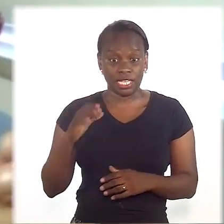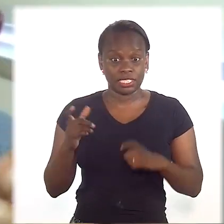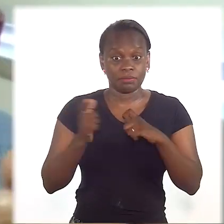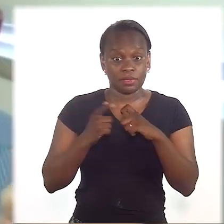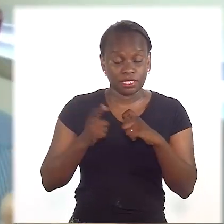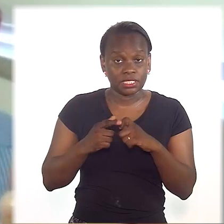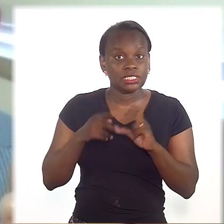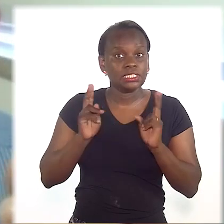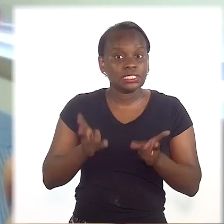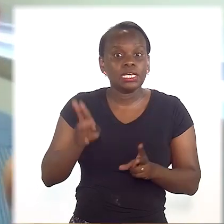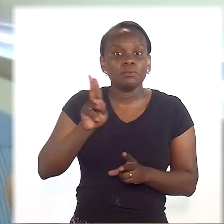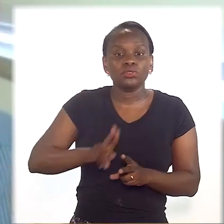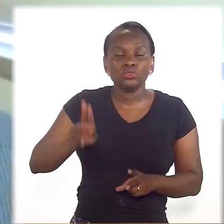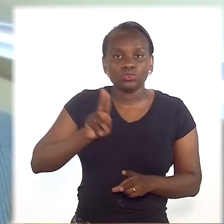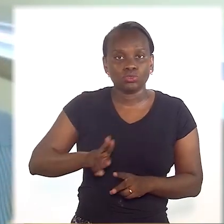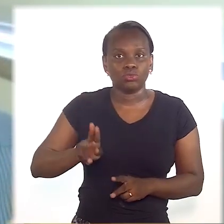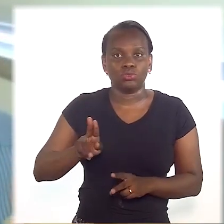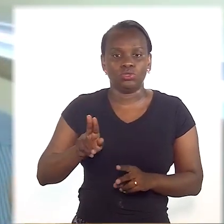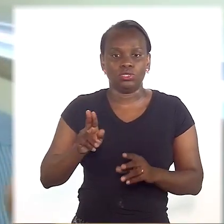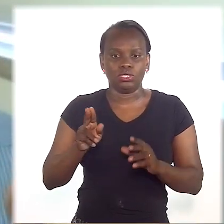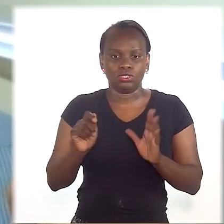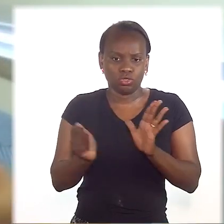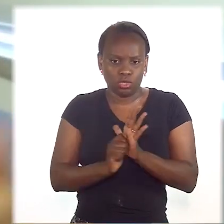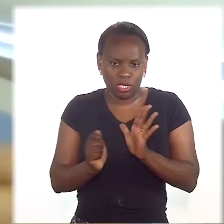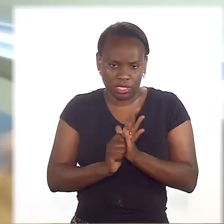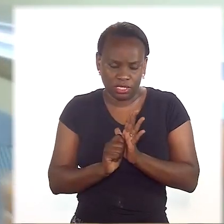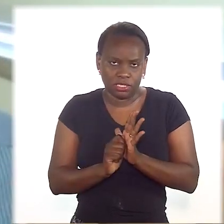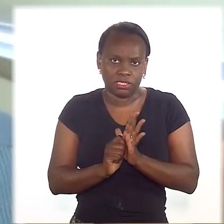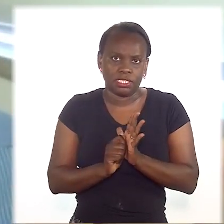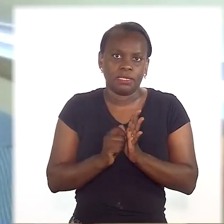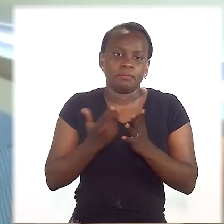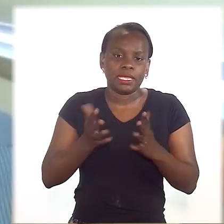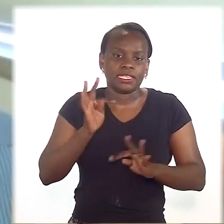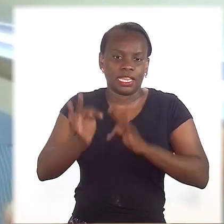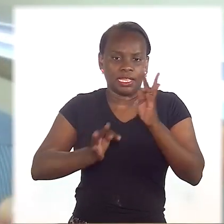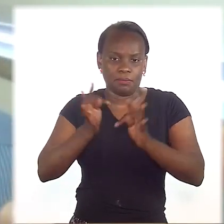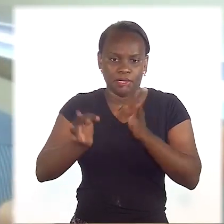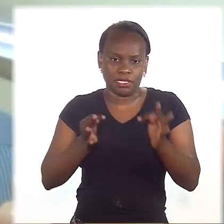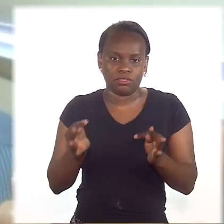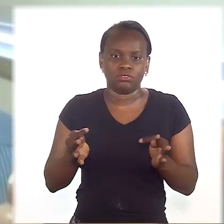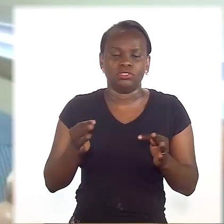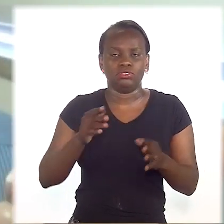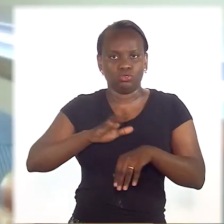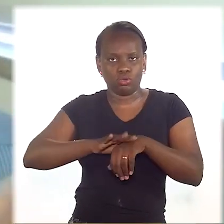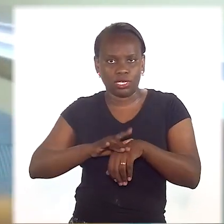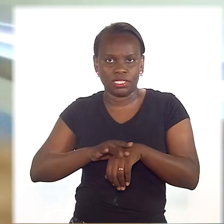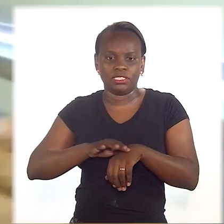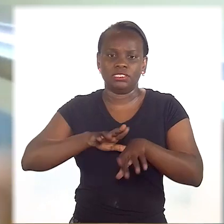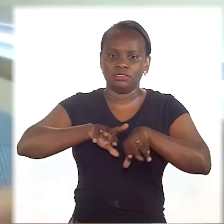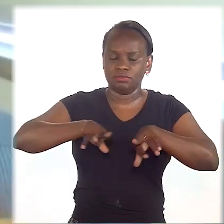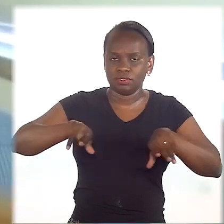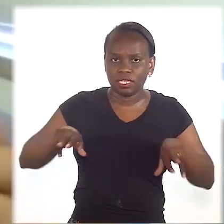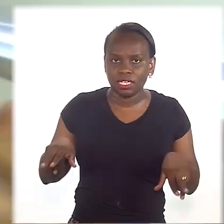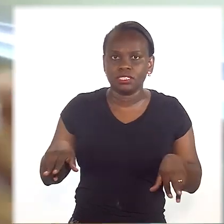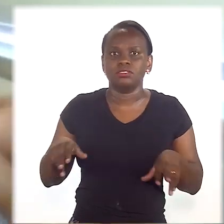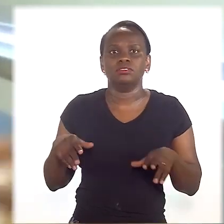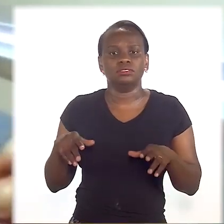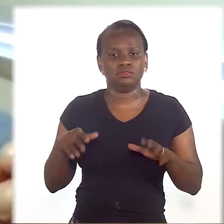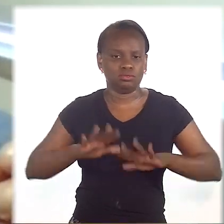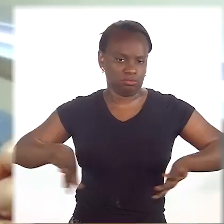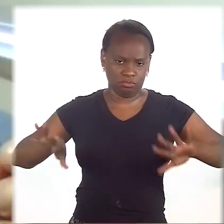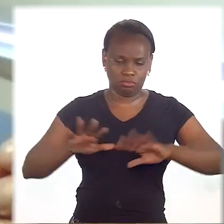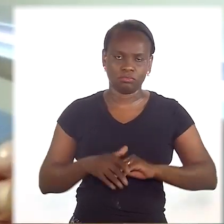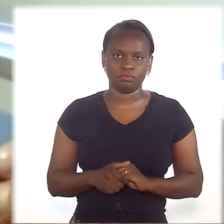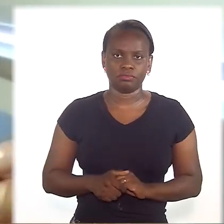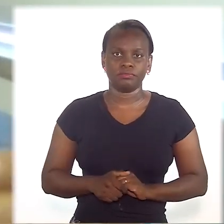a medicina sempre utilizou drogas para tratamento de patologias, de doenças de